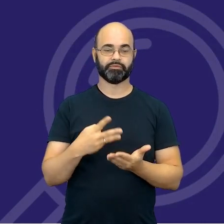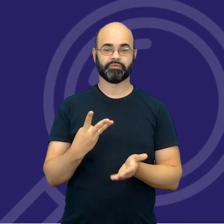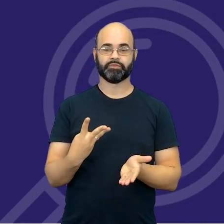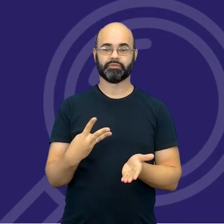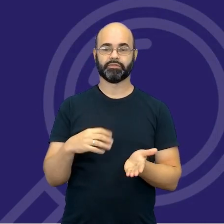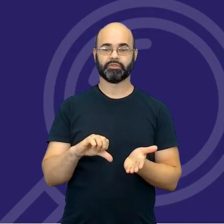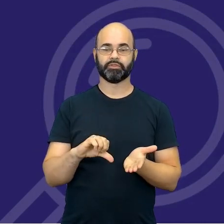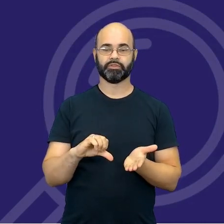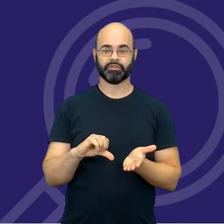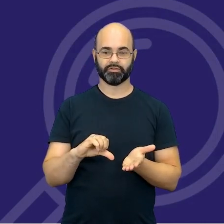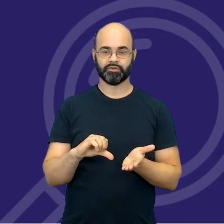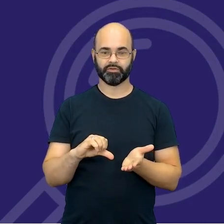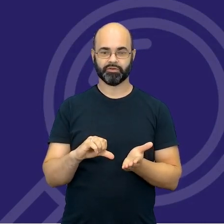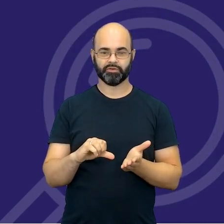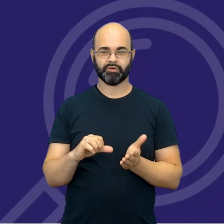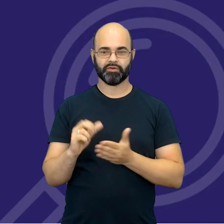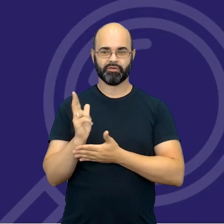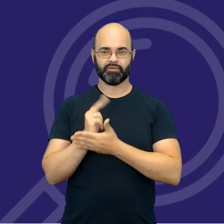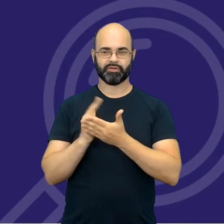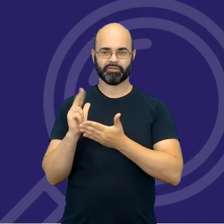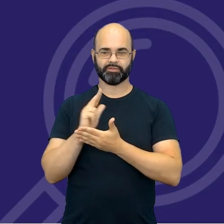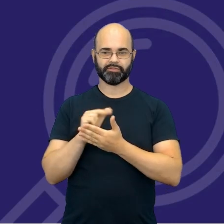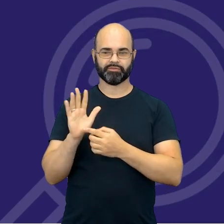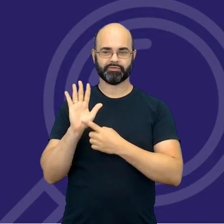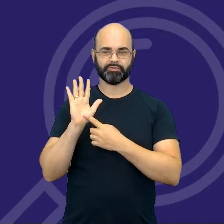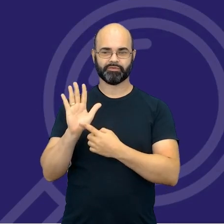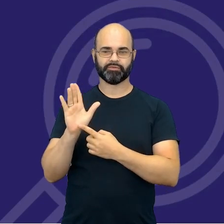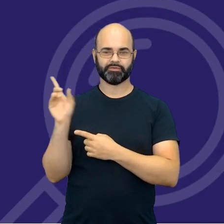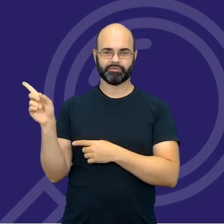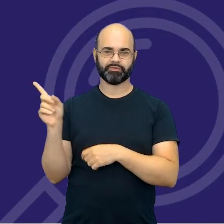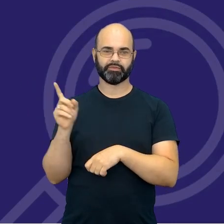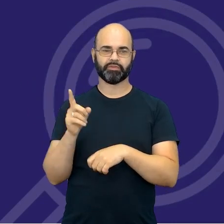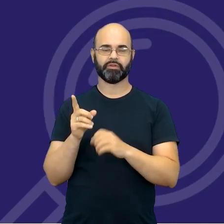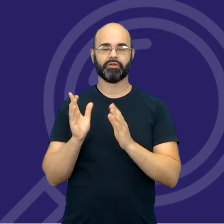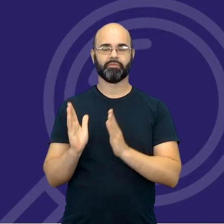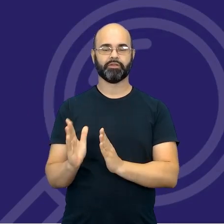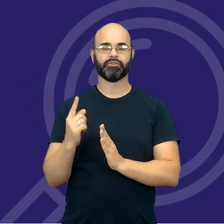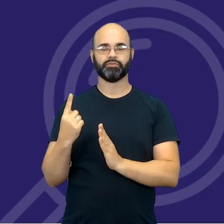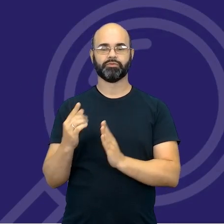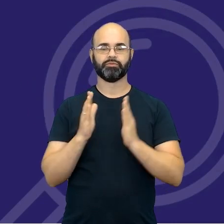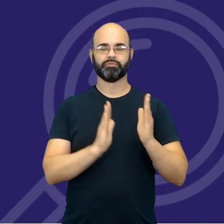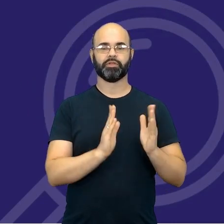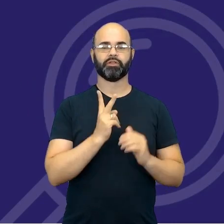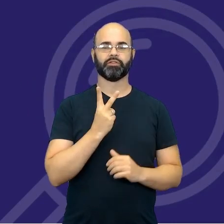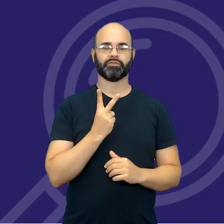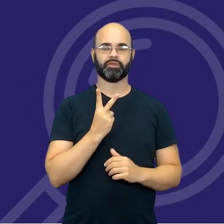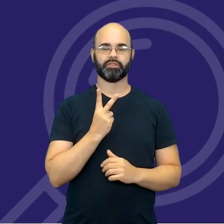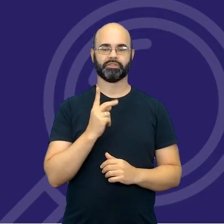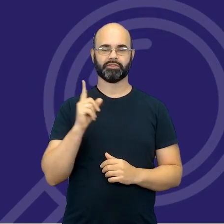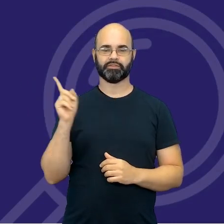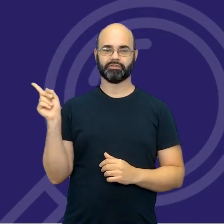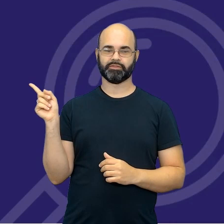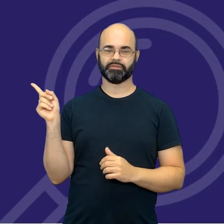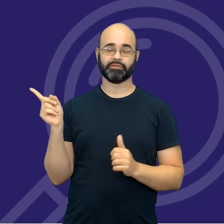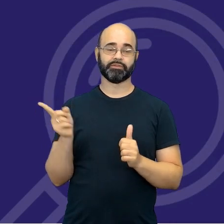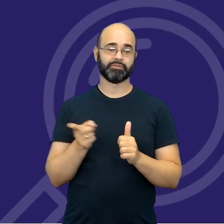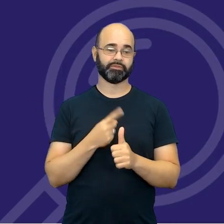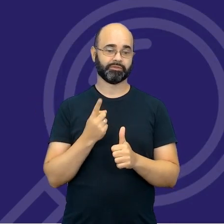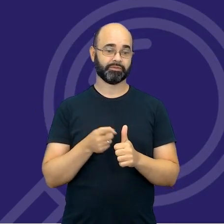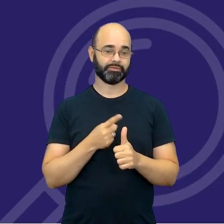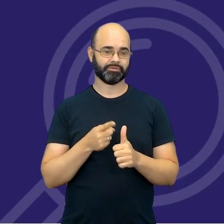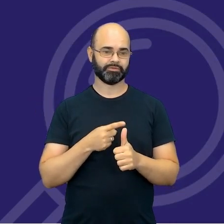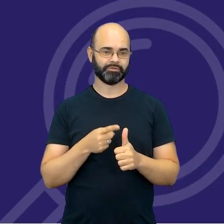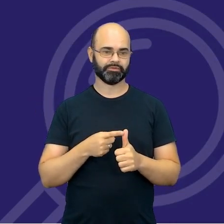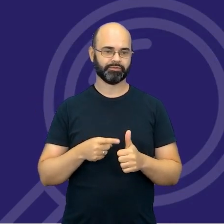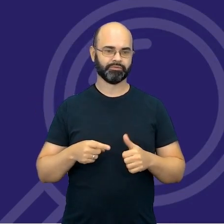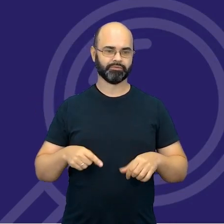dois momentos aí, que eu dividi em parte 1, nós dividimos em parte 1 e parte 2. O primeiro, a bússola e o ímã. Quando eu aproximo o